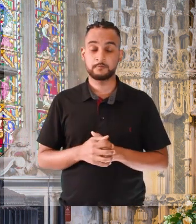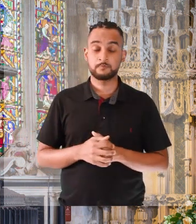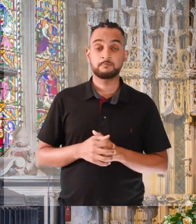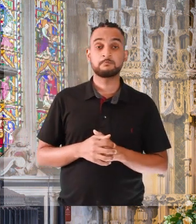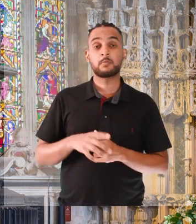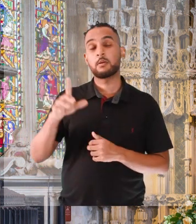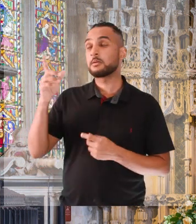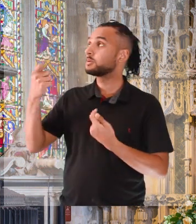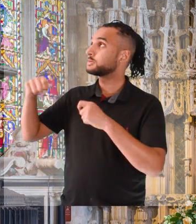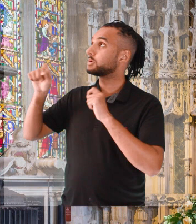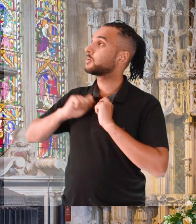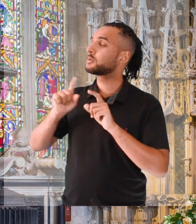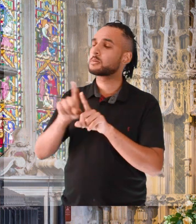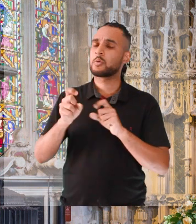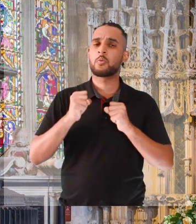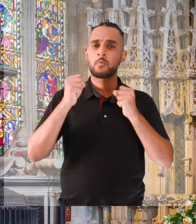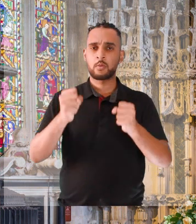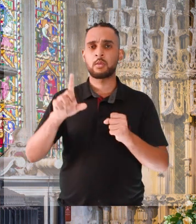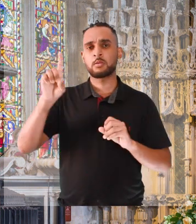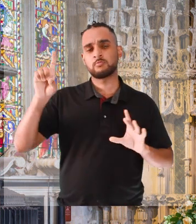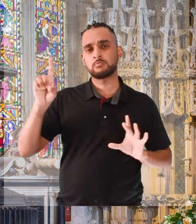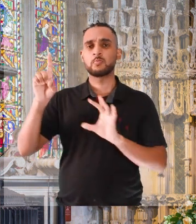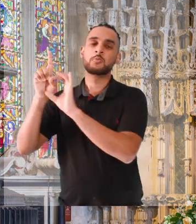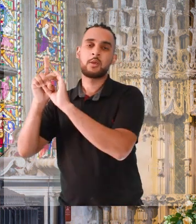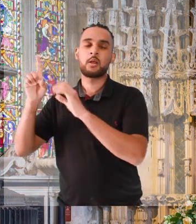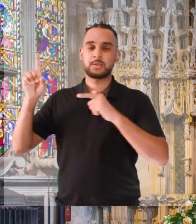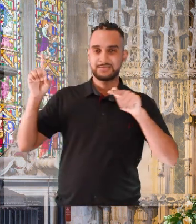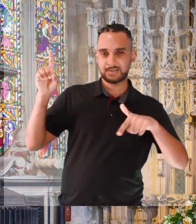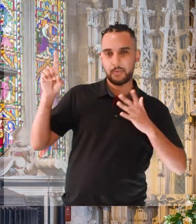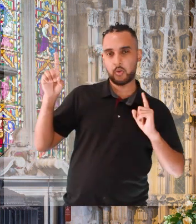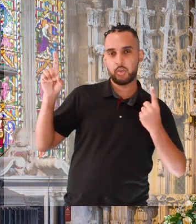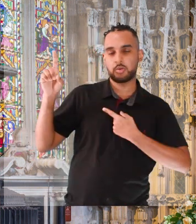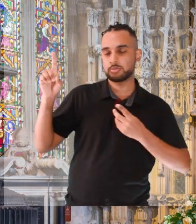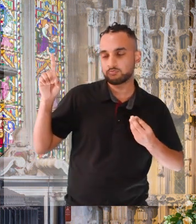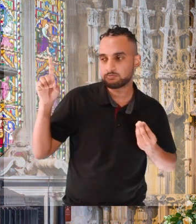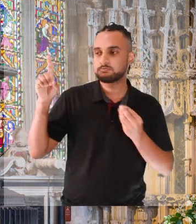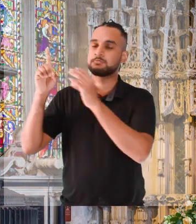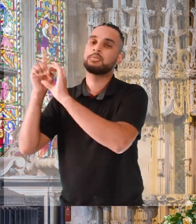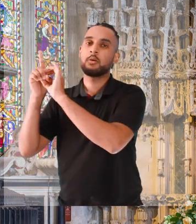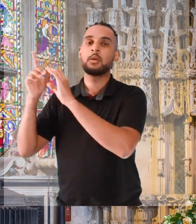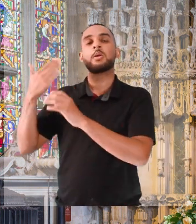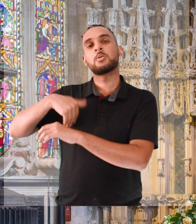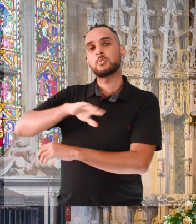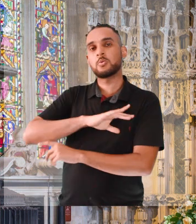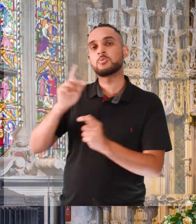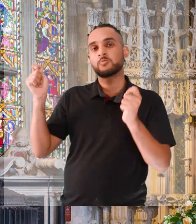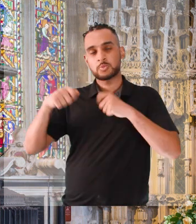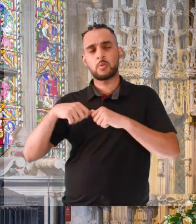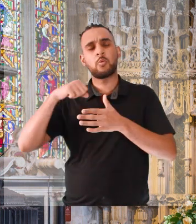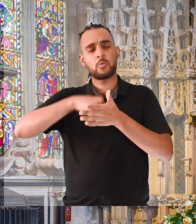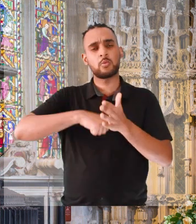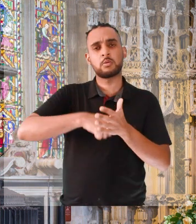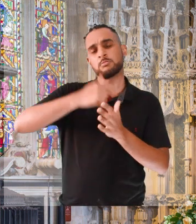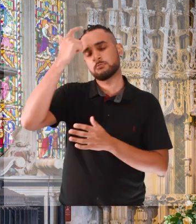graças atuais que obtemos em tempo oportuno. Além disso, nos deu o poder de associar a si as nossas obras